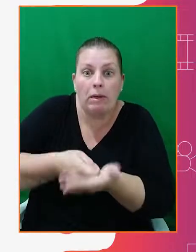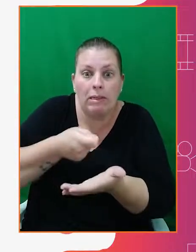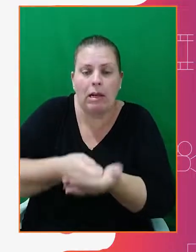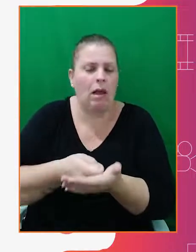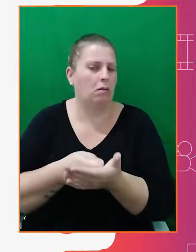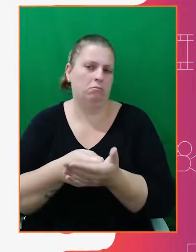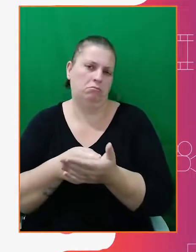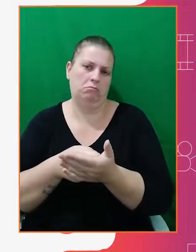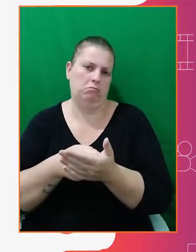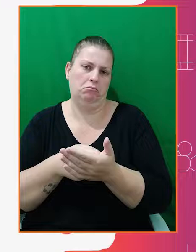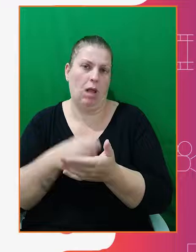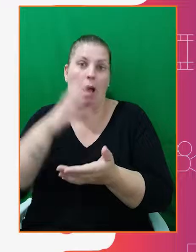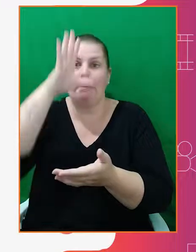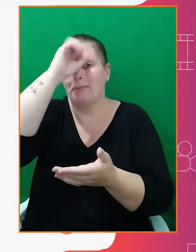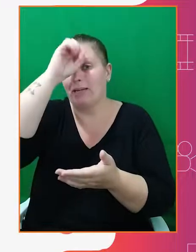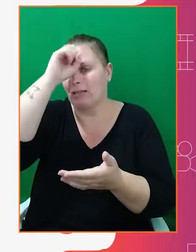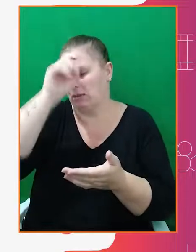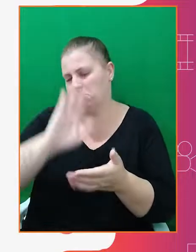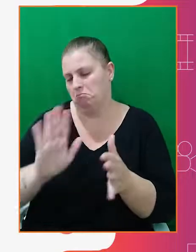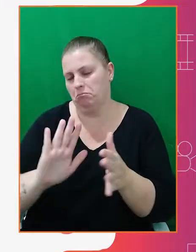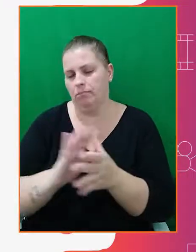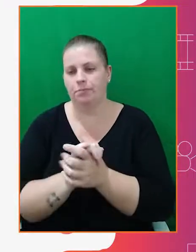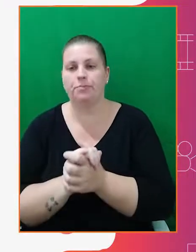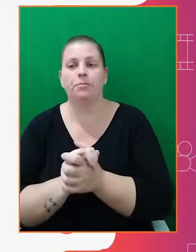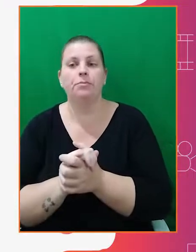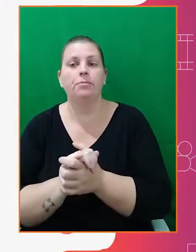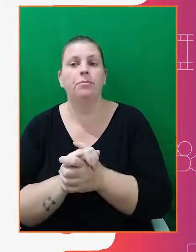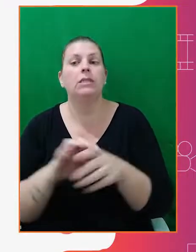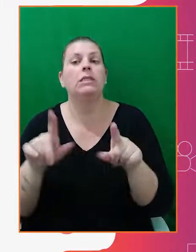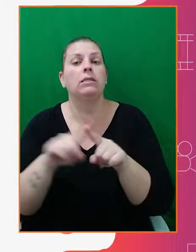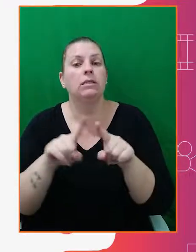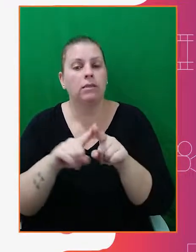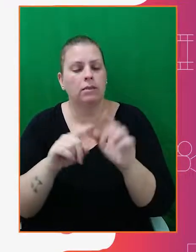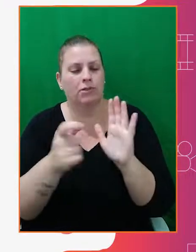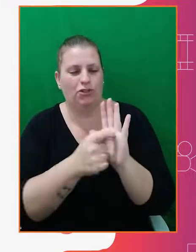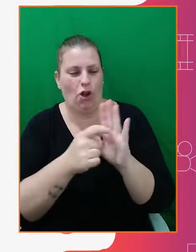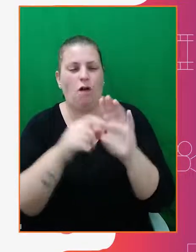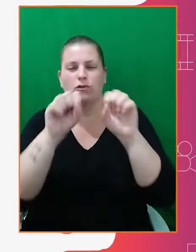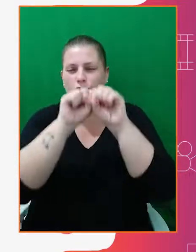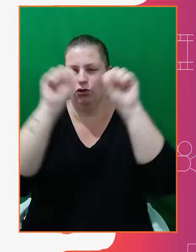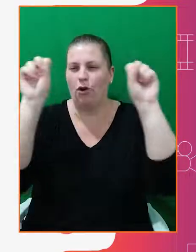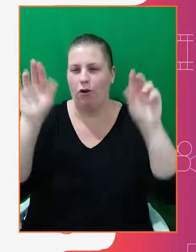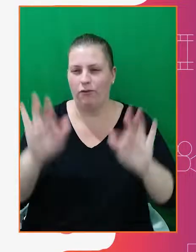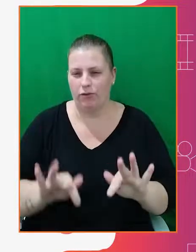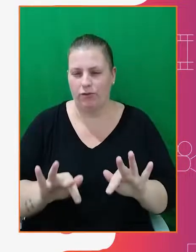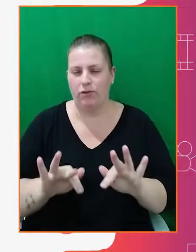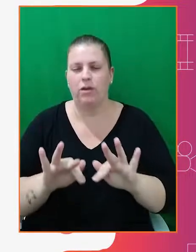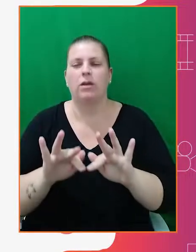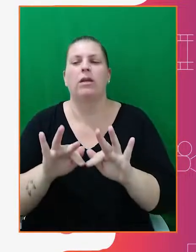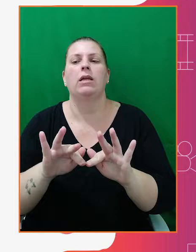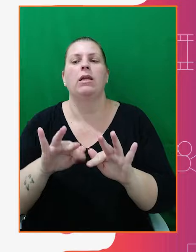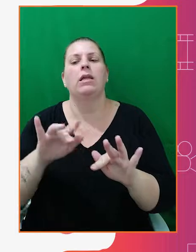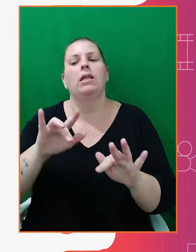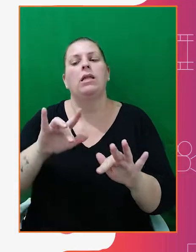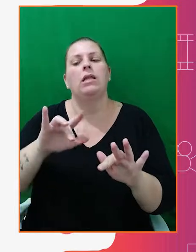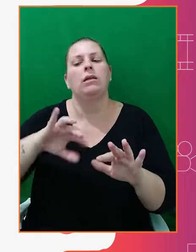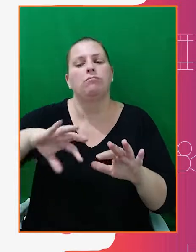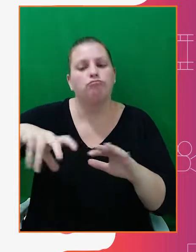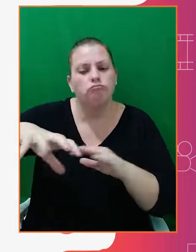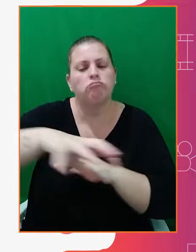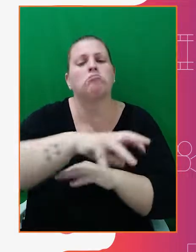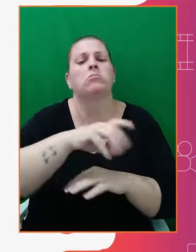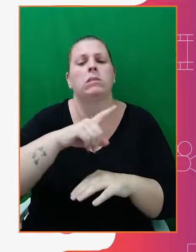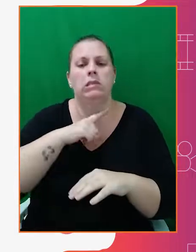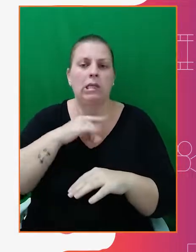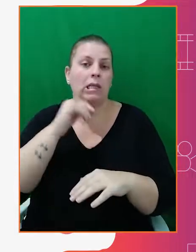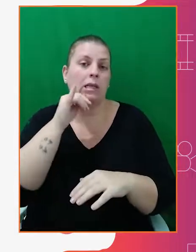necessários para aprender a entrar nesse mundo. Há outros softwares gratuitos também no mercado e alguns outros